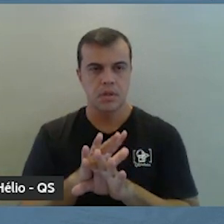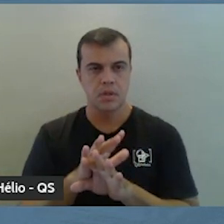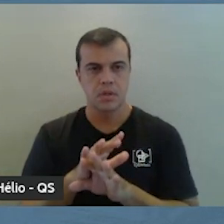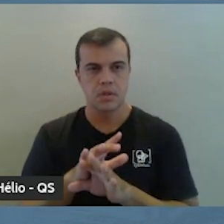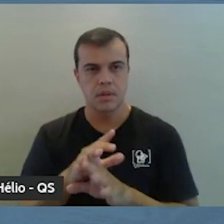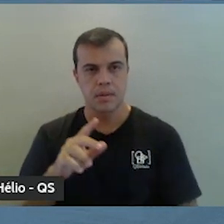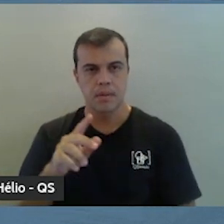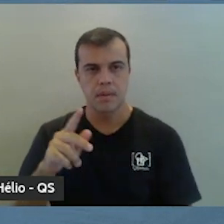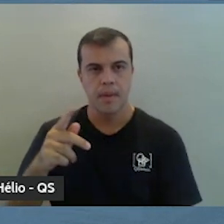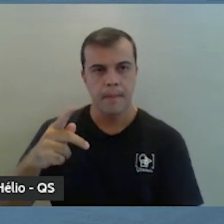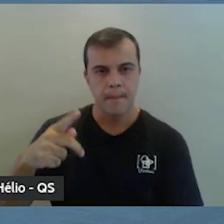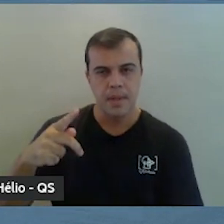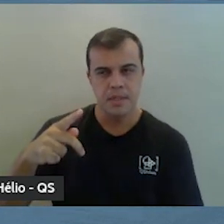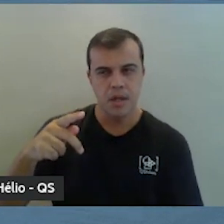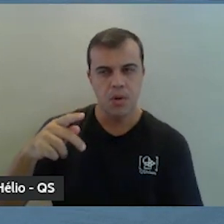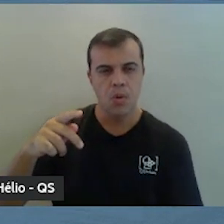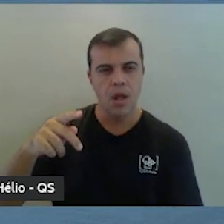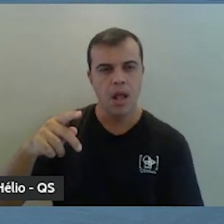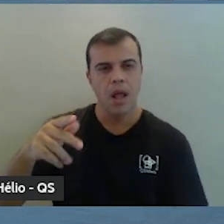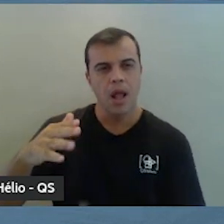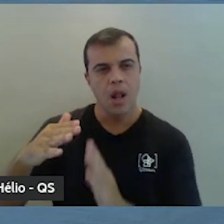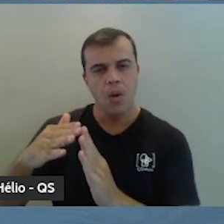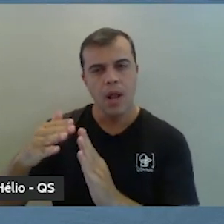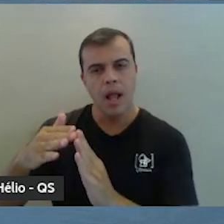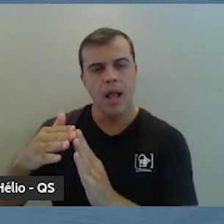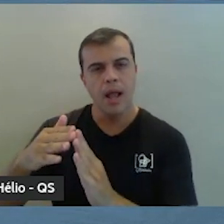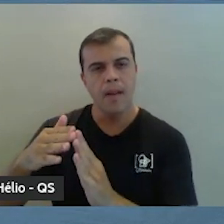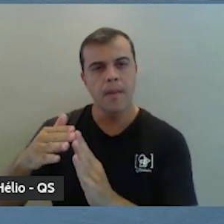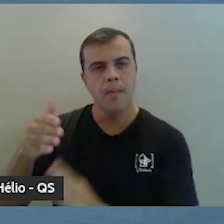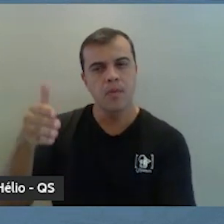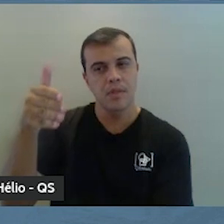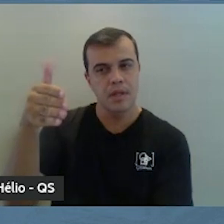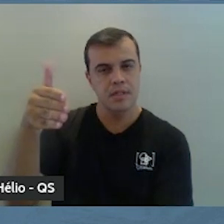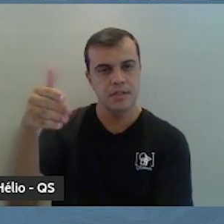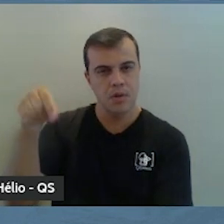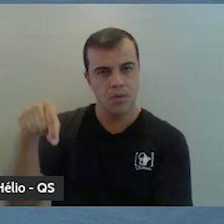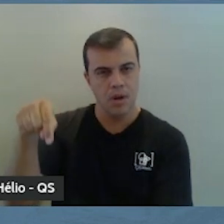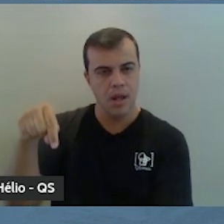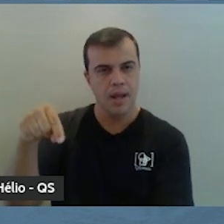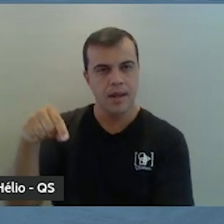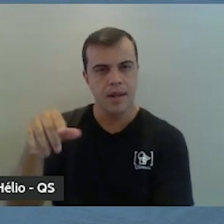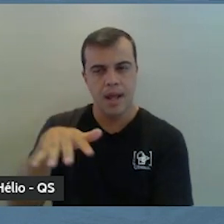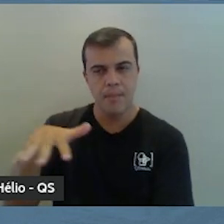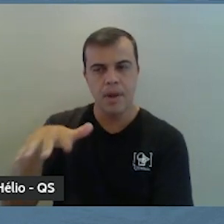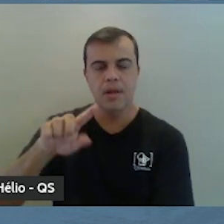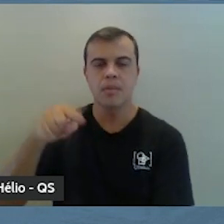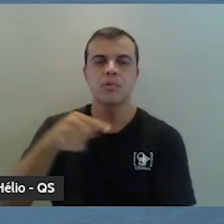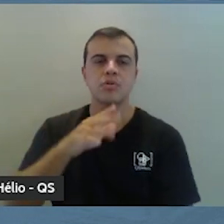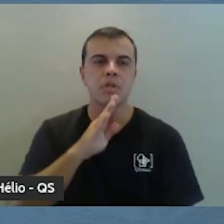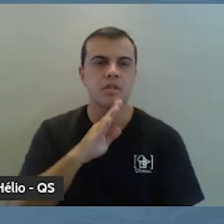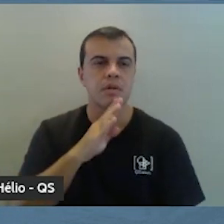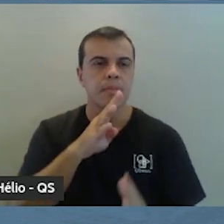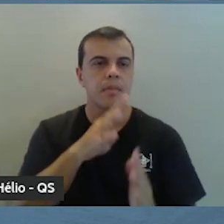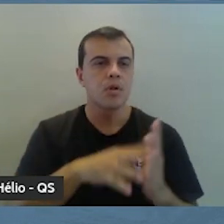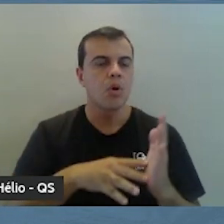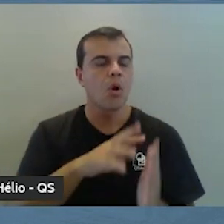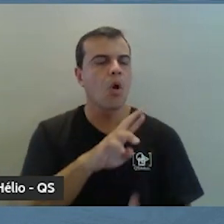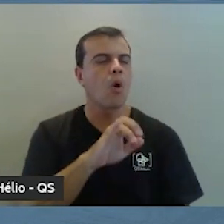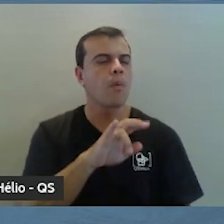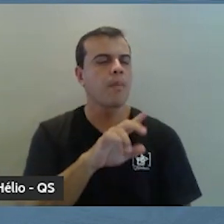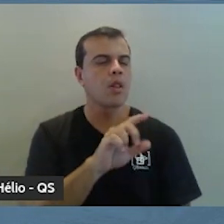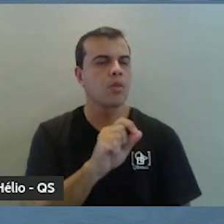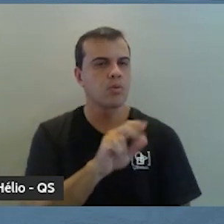nessa pensão em Santa Teresa ela conhece um pintor romeno, que agora me fugiu o